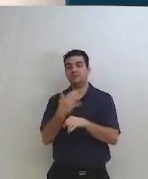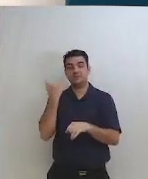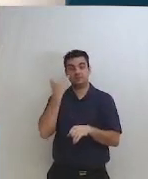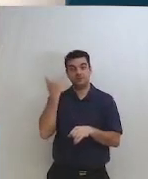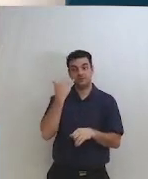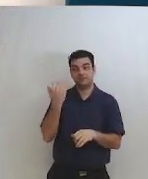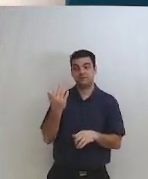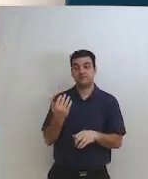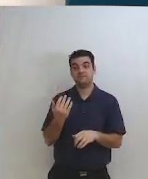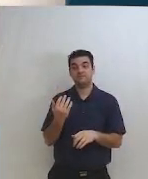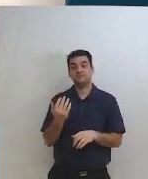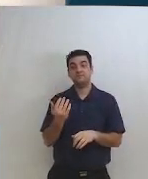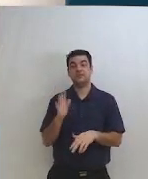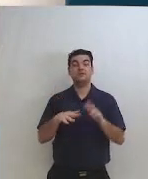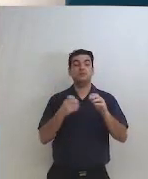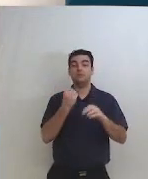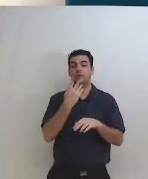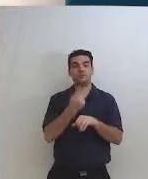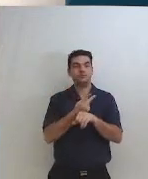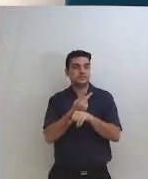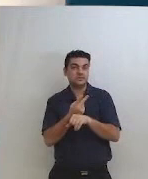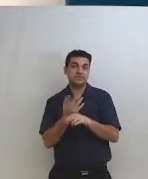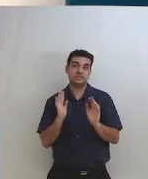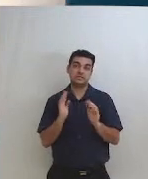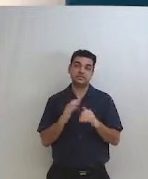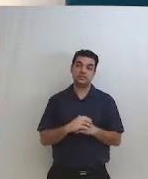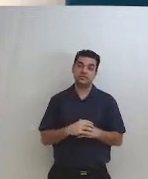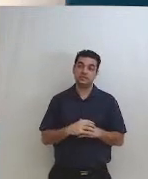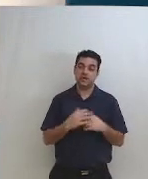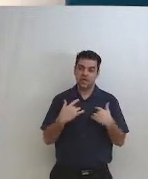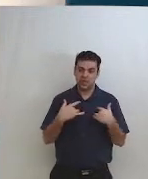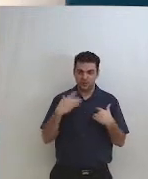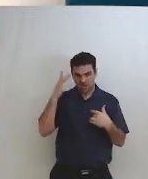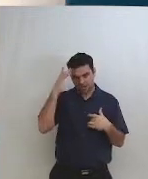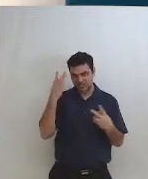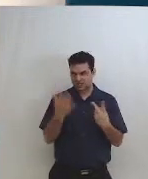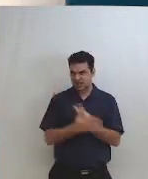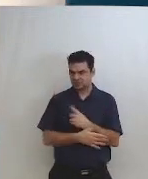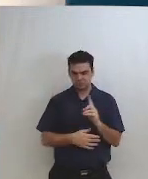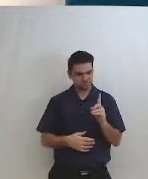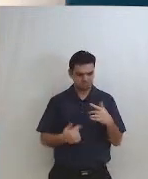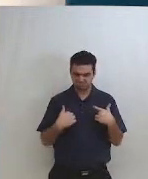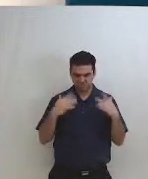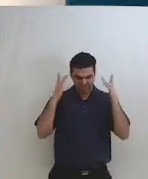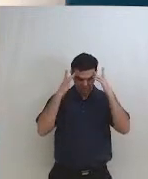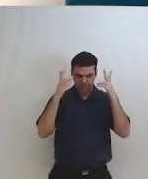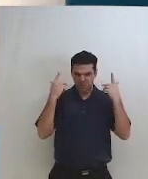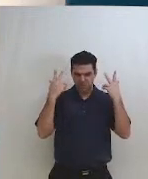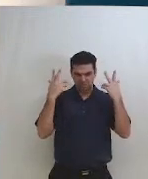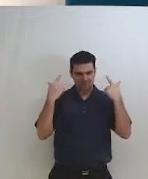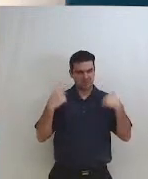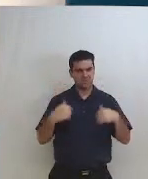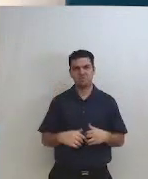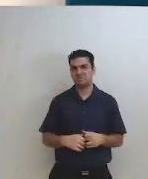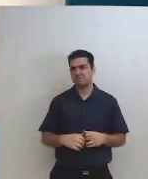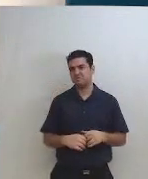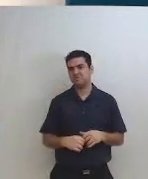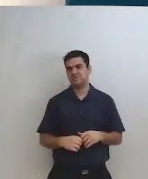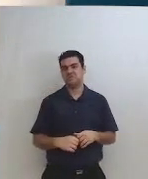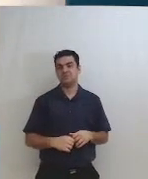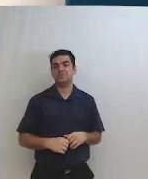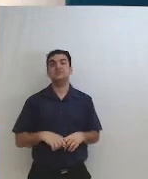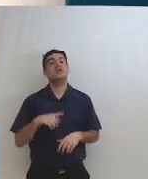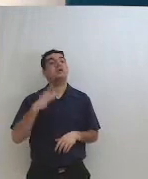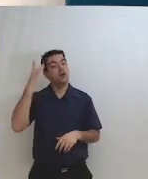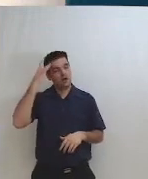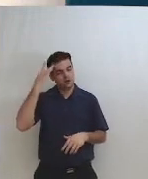boa pesquisa de internet. Então, eu não vejo assim, nenhuma devassa, não vejo violação excessiva à intimidade. É proporcional, porque se está a